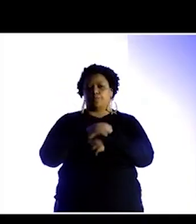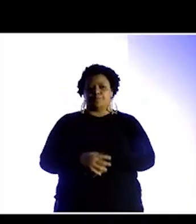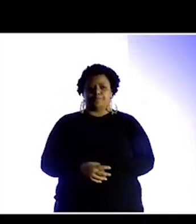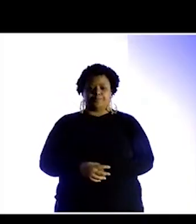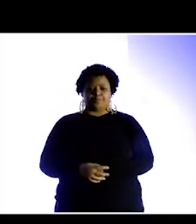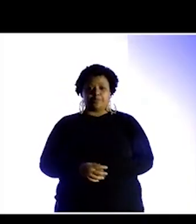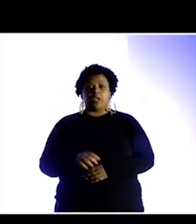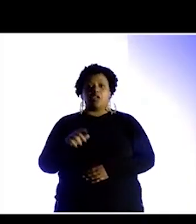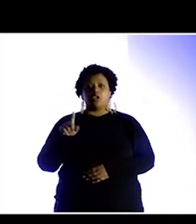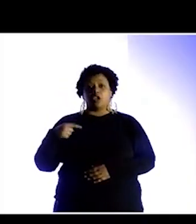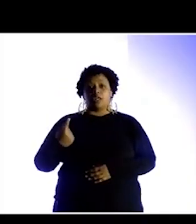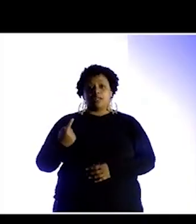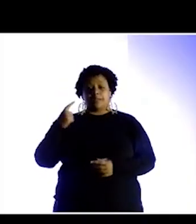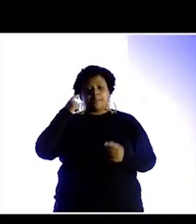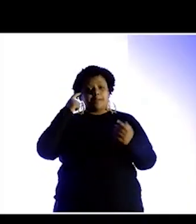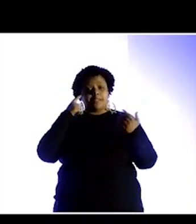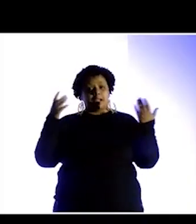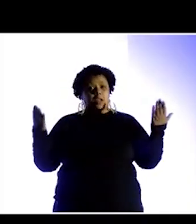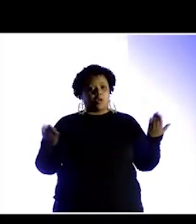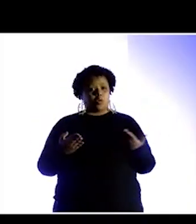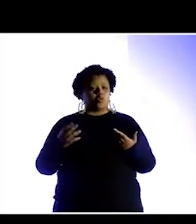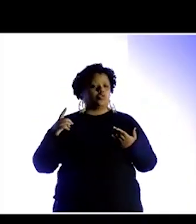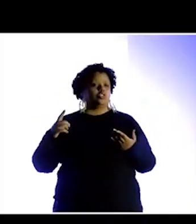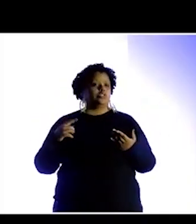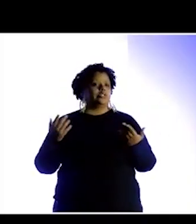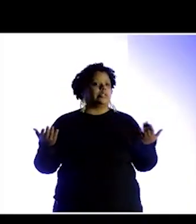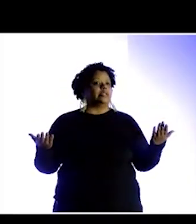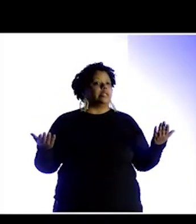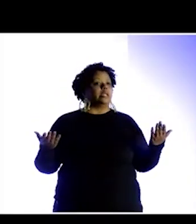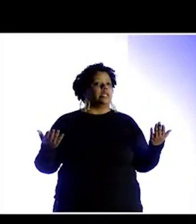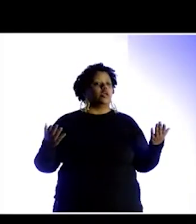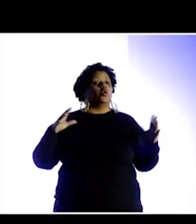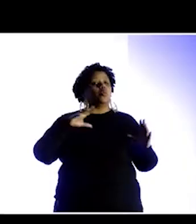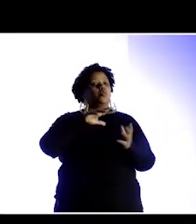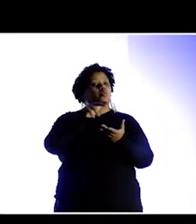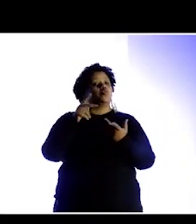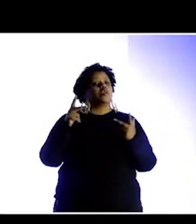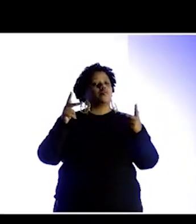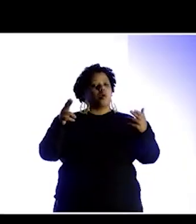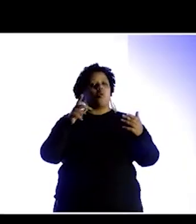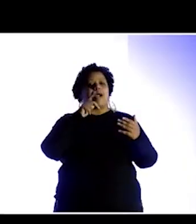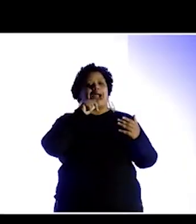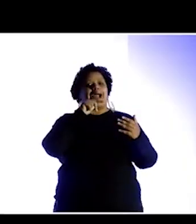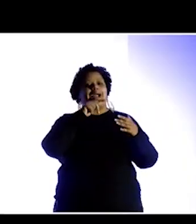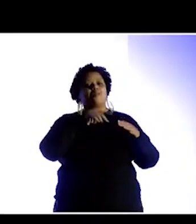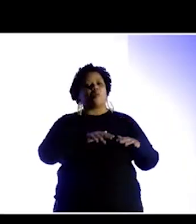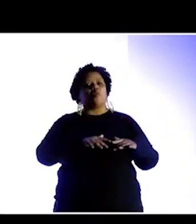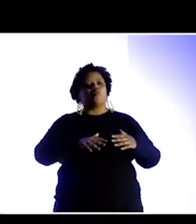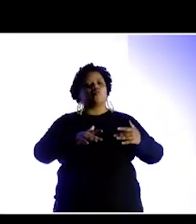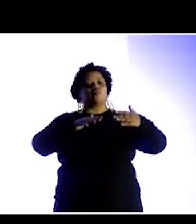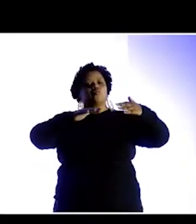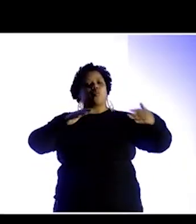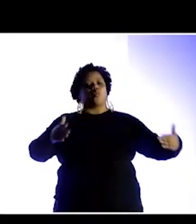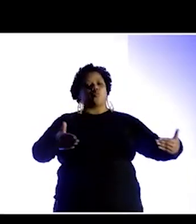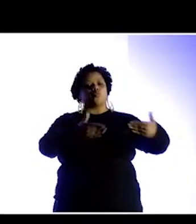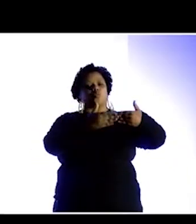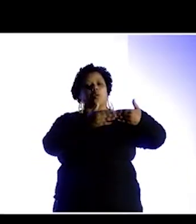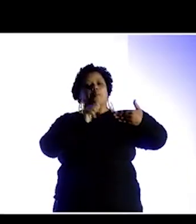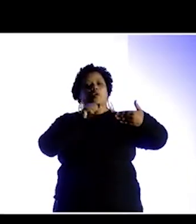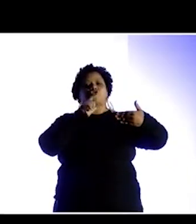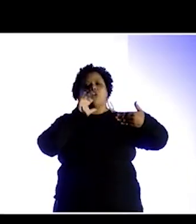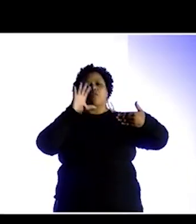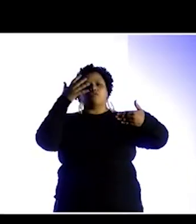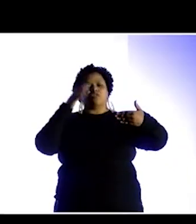Se a gente imaginar a atmosfera como um reservatório, a precipitação ocorre quando esse reservatório ele enche, ele satura de